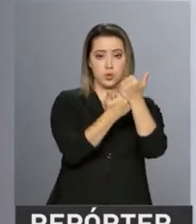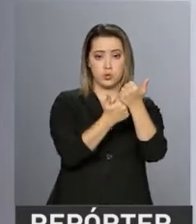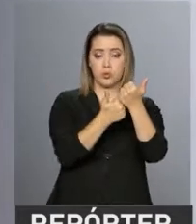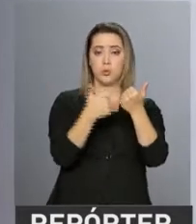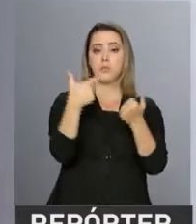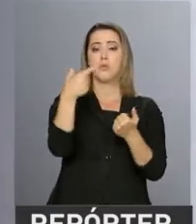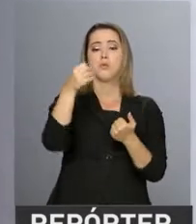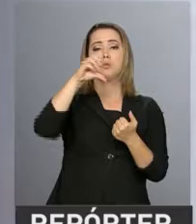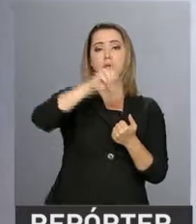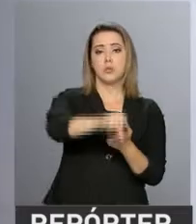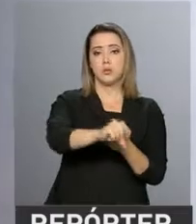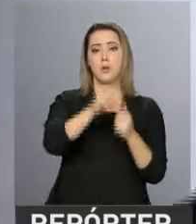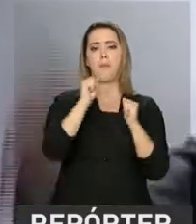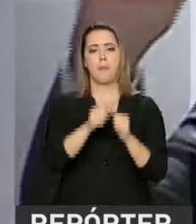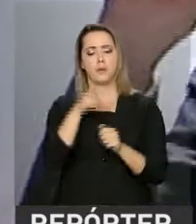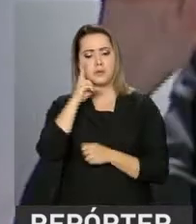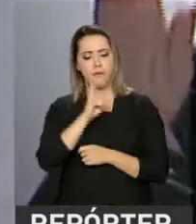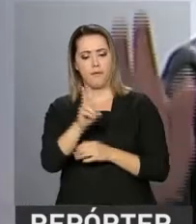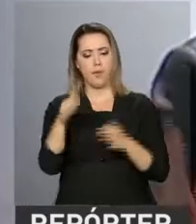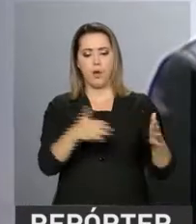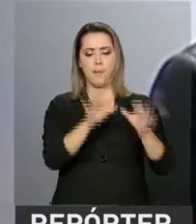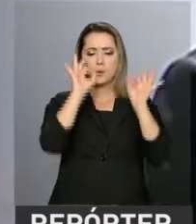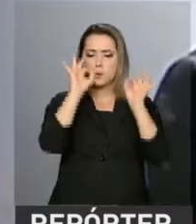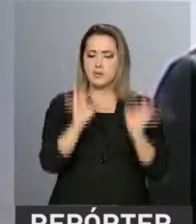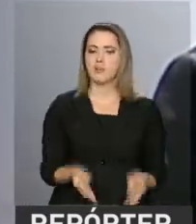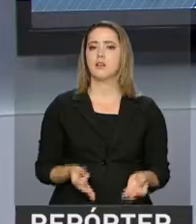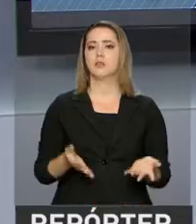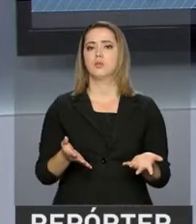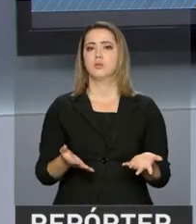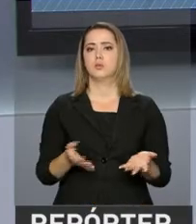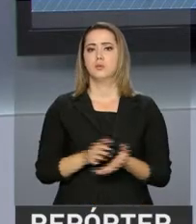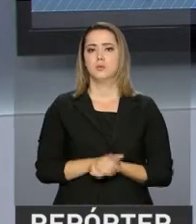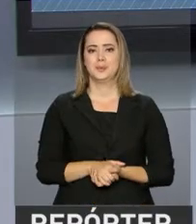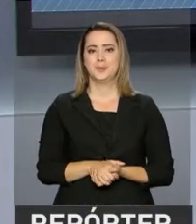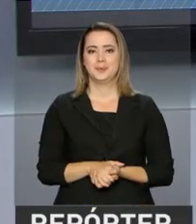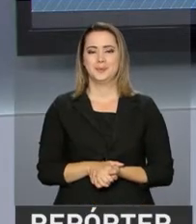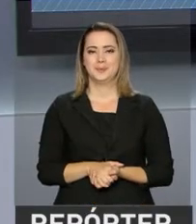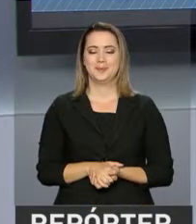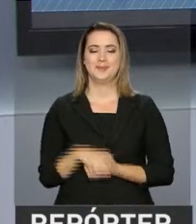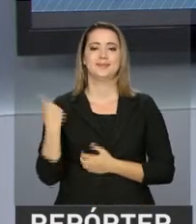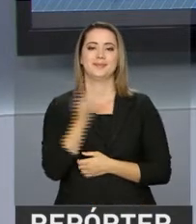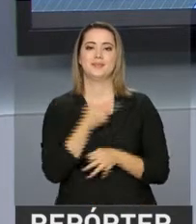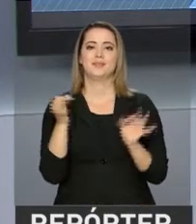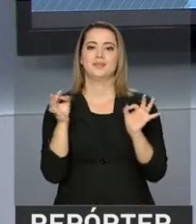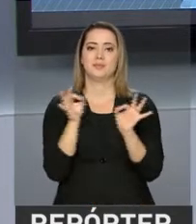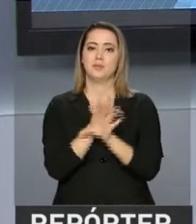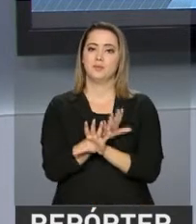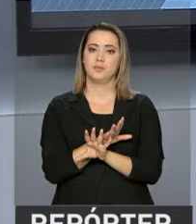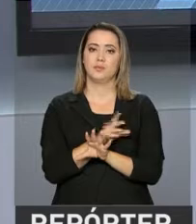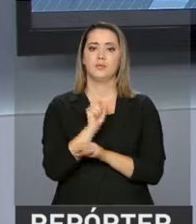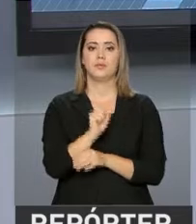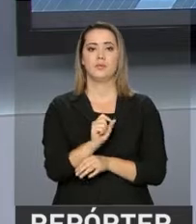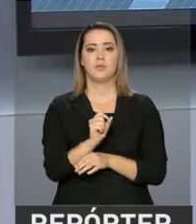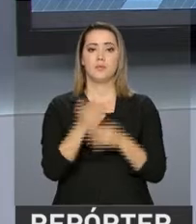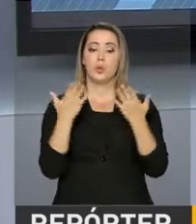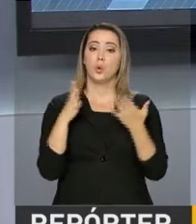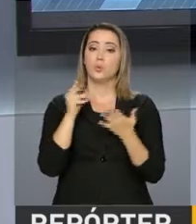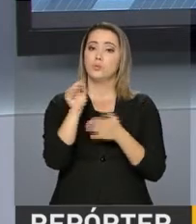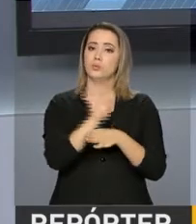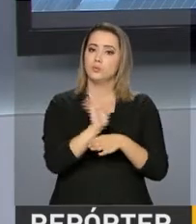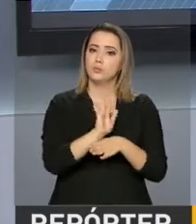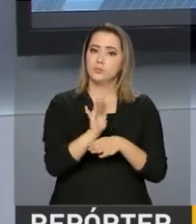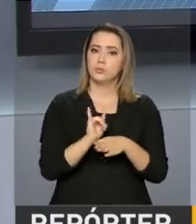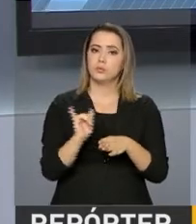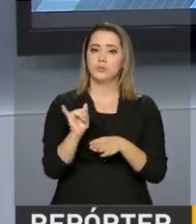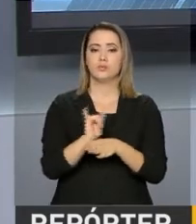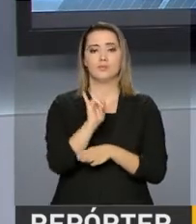2019 possa apanhar a locomotiva com os trilhos no lugar. Esta edição do Repórter NBR termina por aqui. Todas